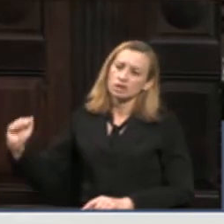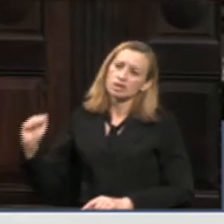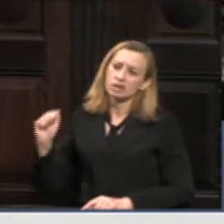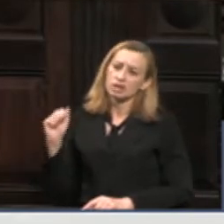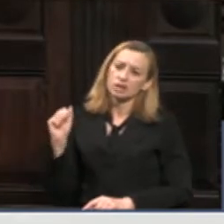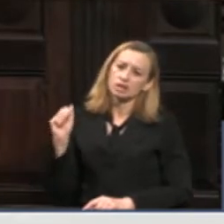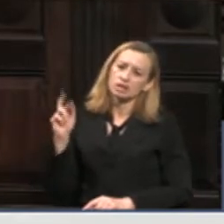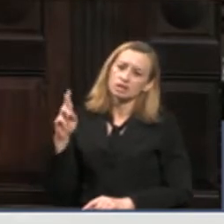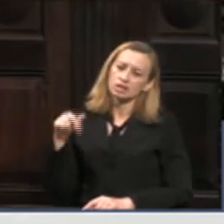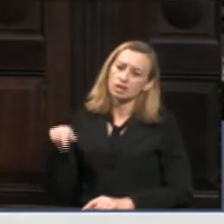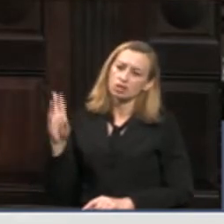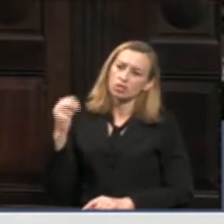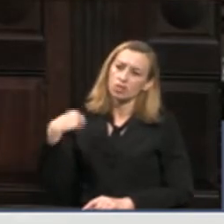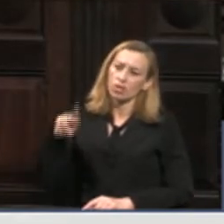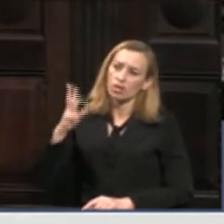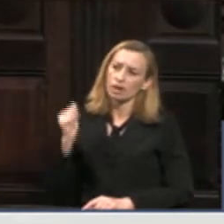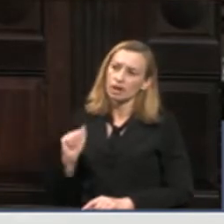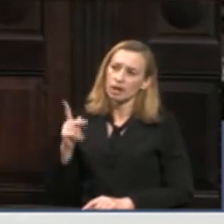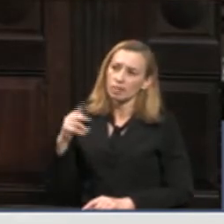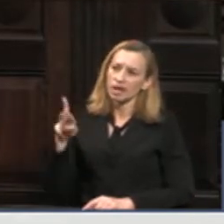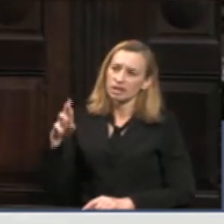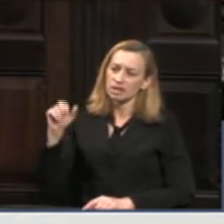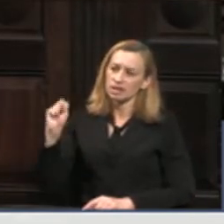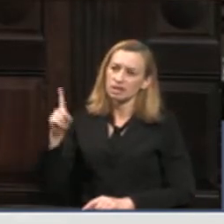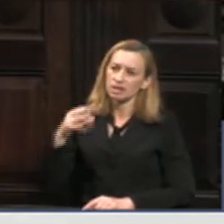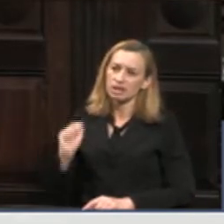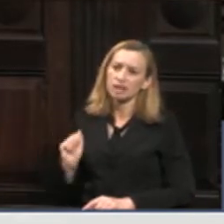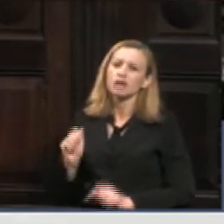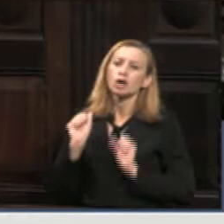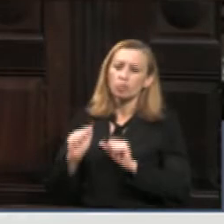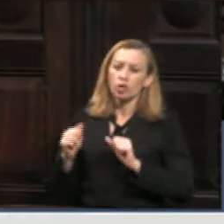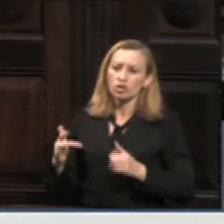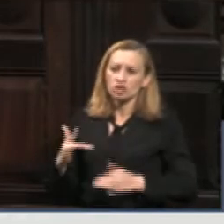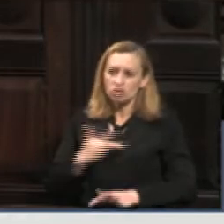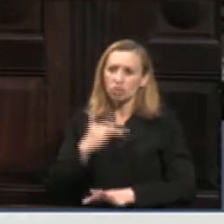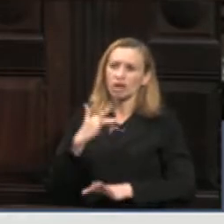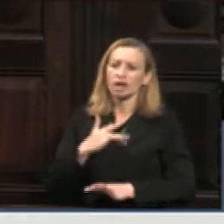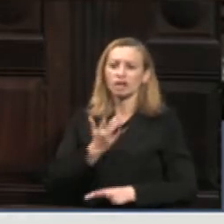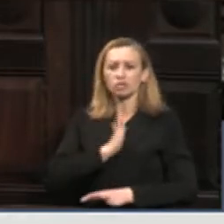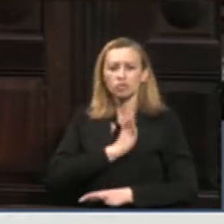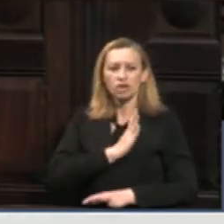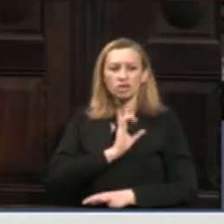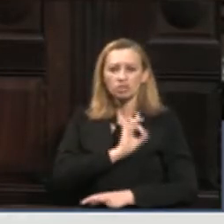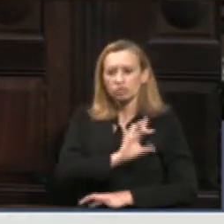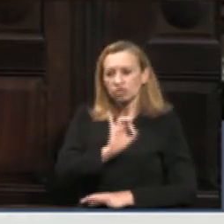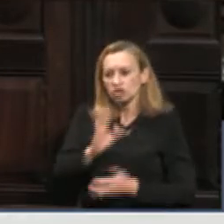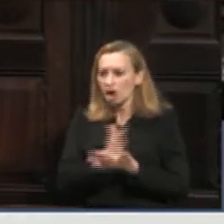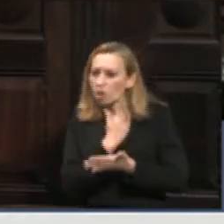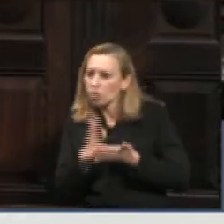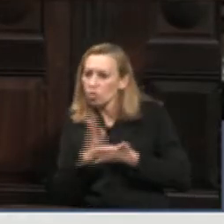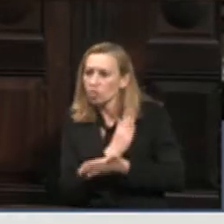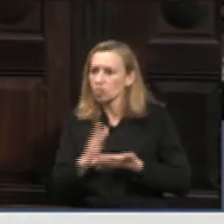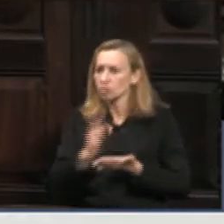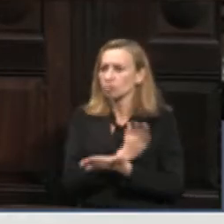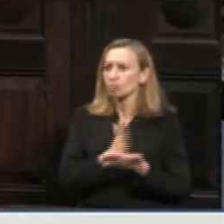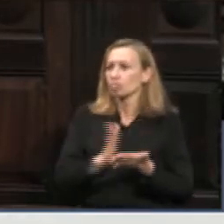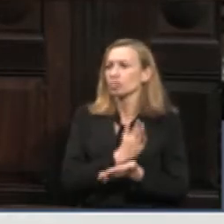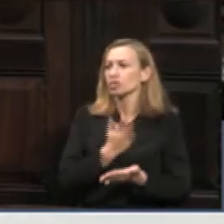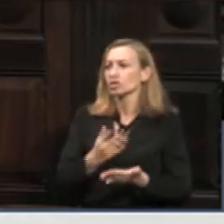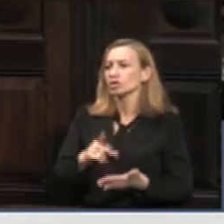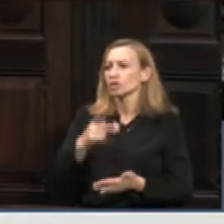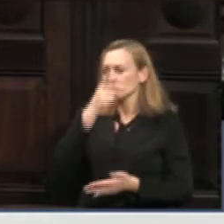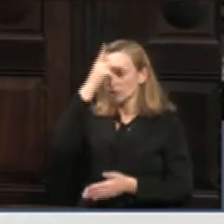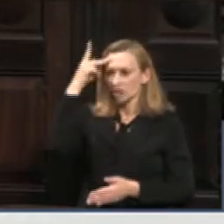os corações sectários de alguns brasileiros que estão cada vez mais